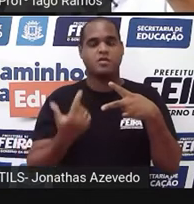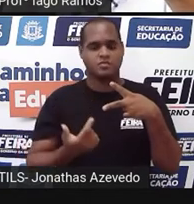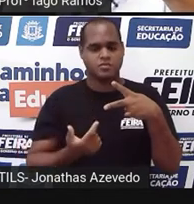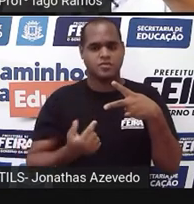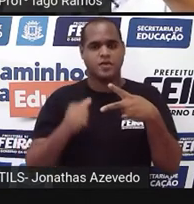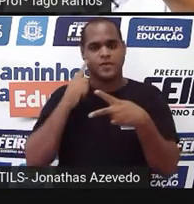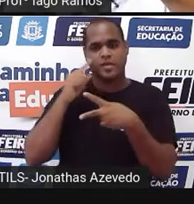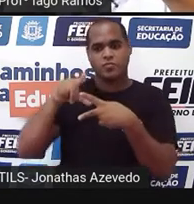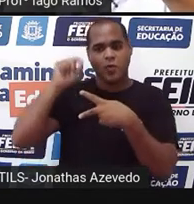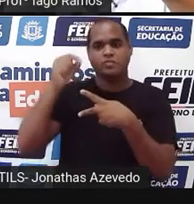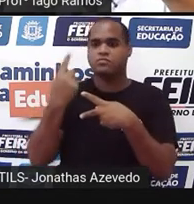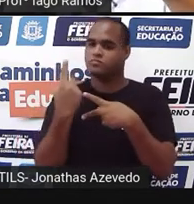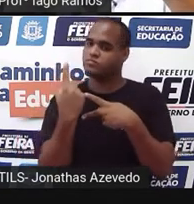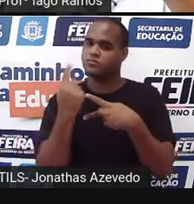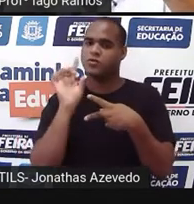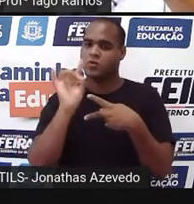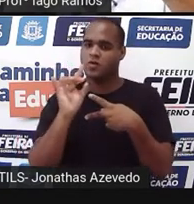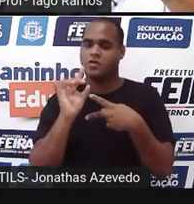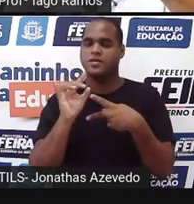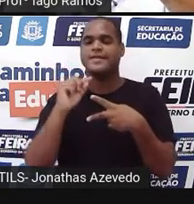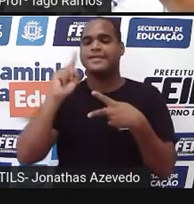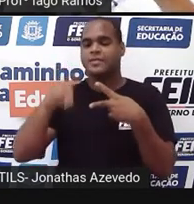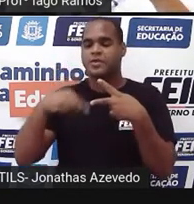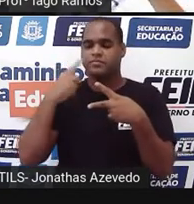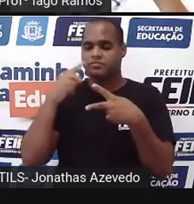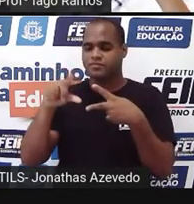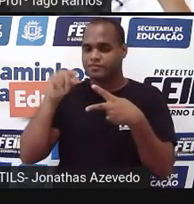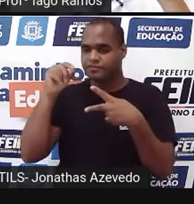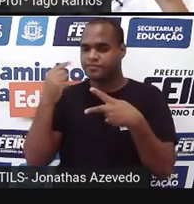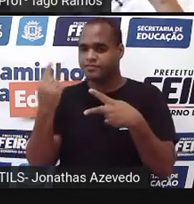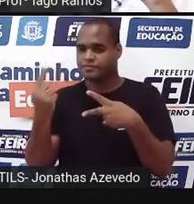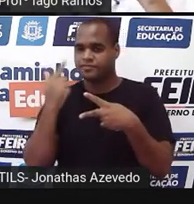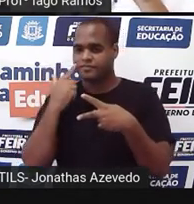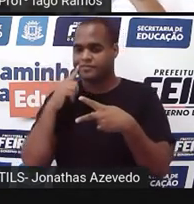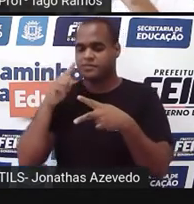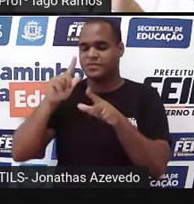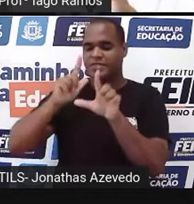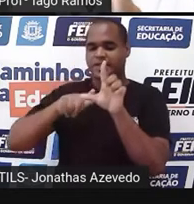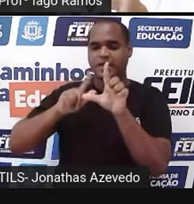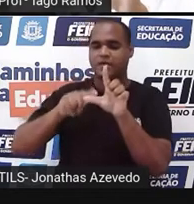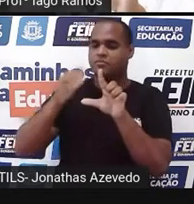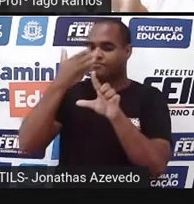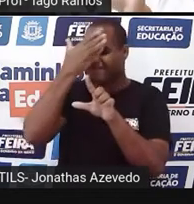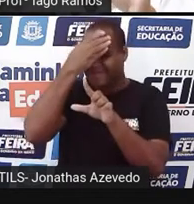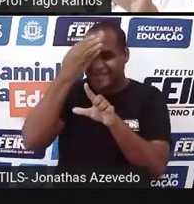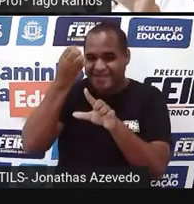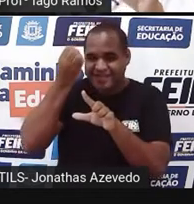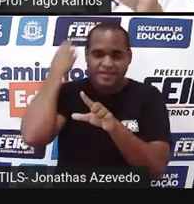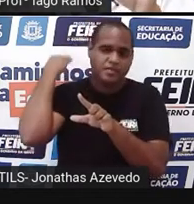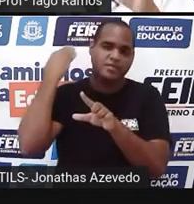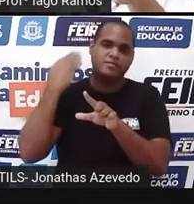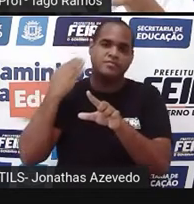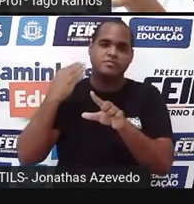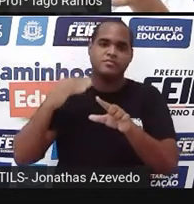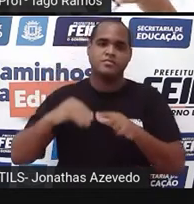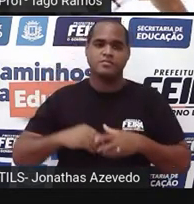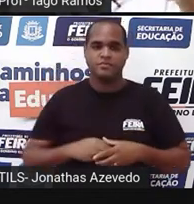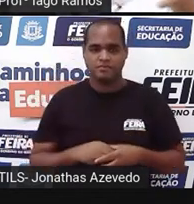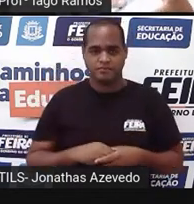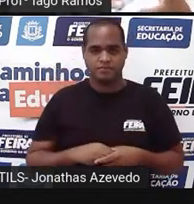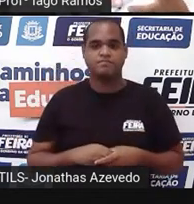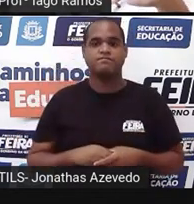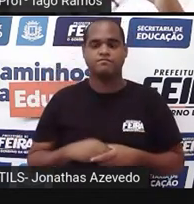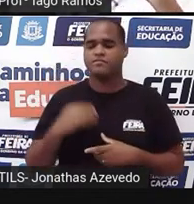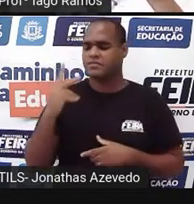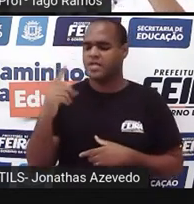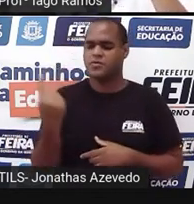você escolhe uma delas e em uma delas você pega uma das letras e isola o isola isolar significa